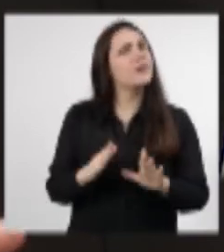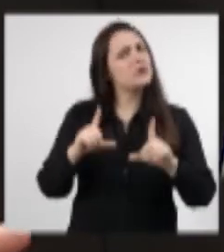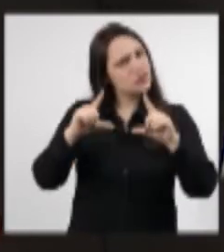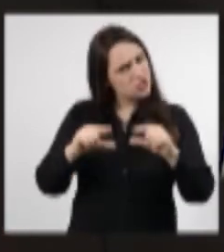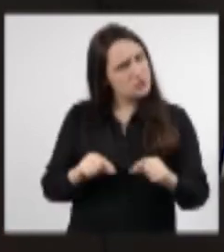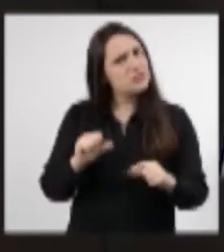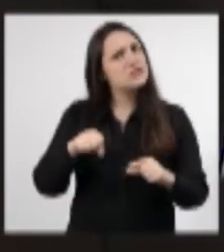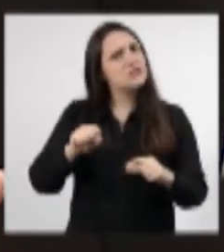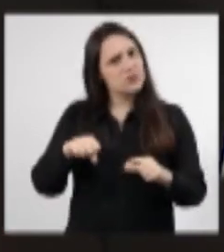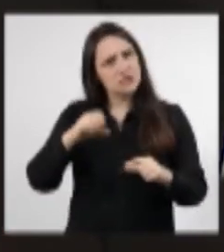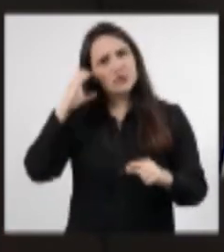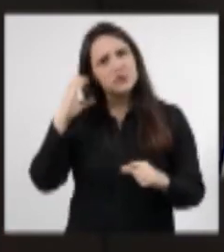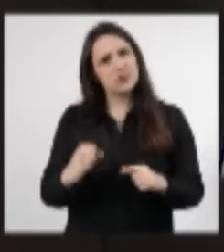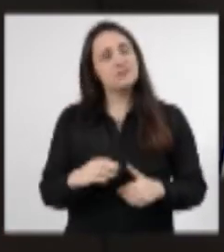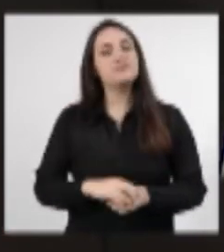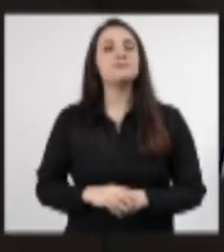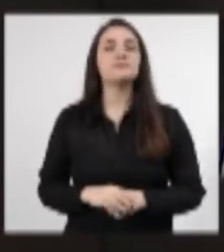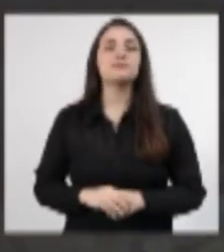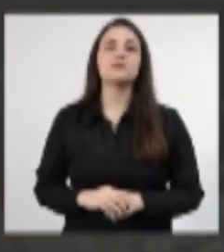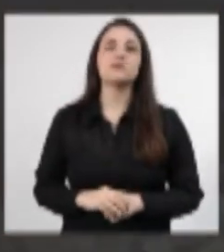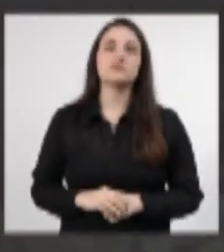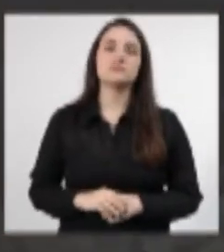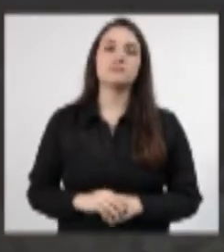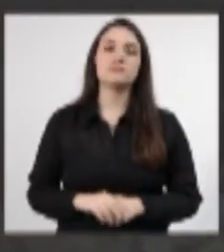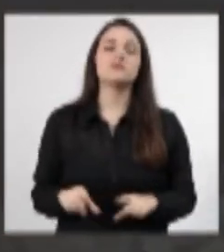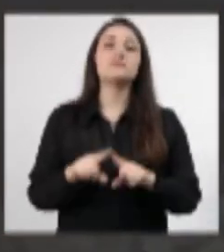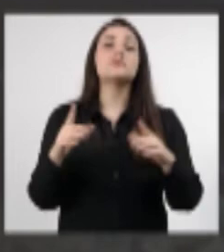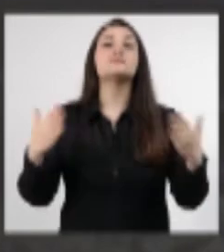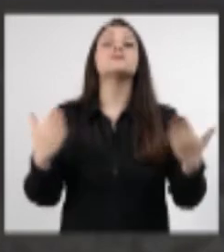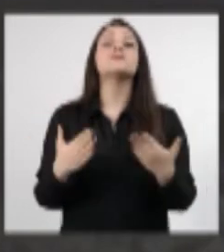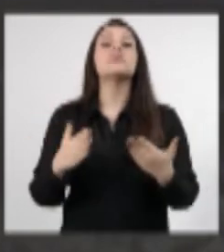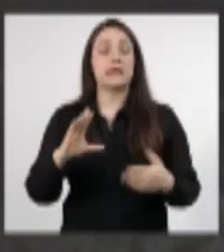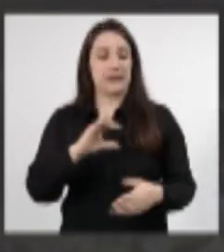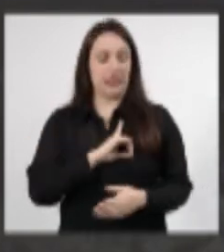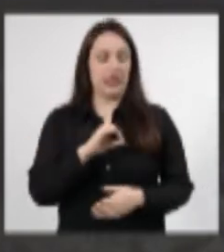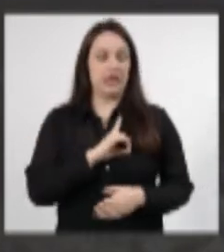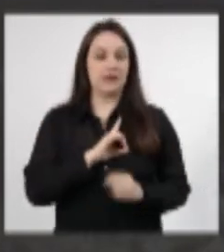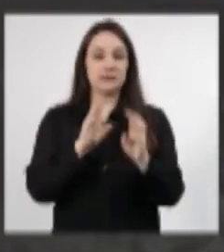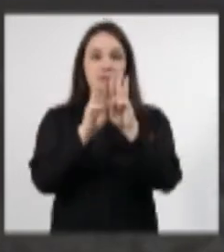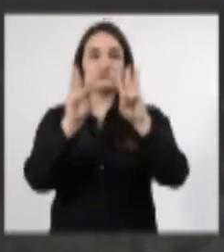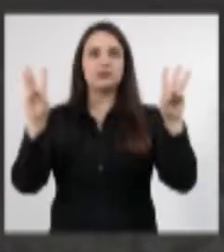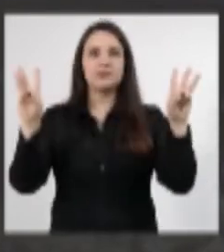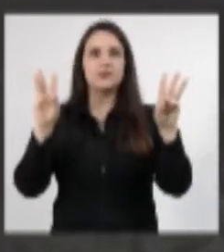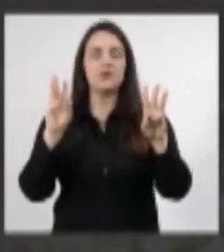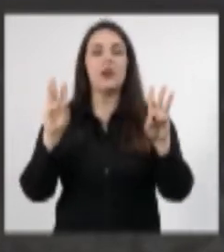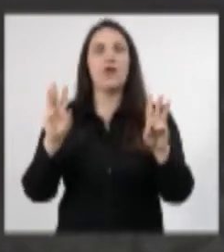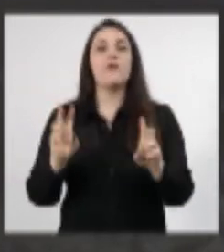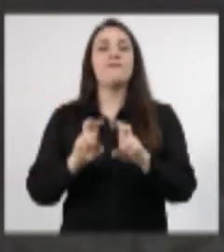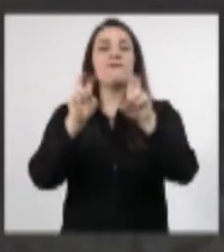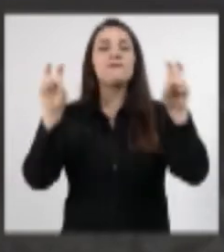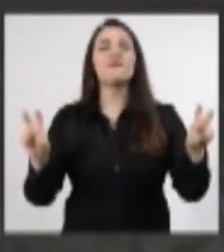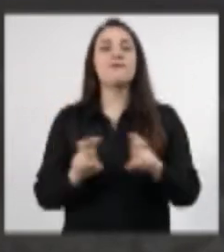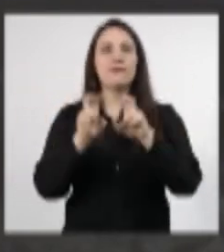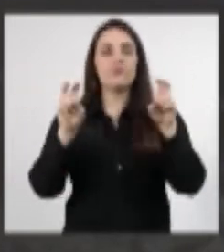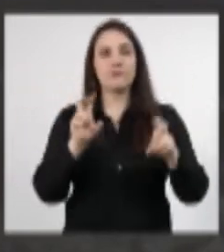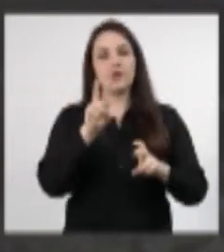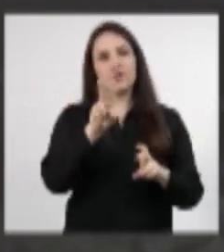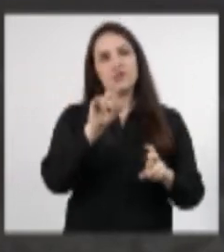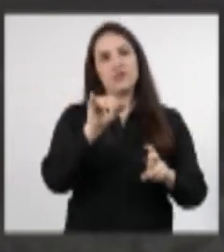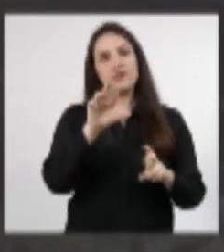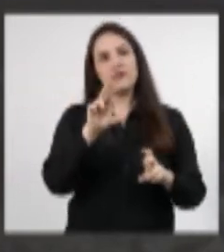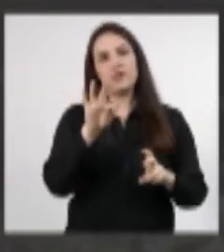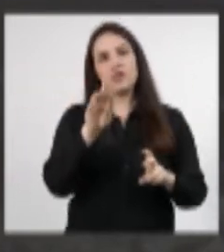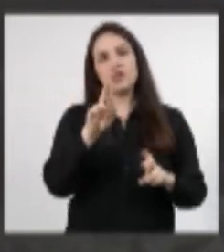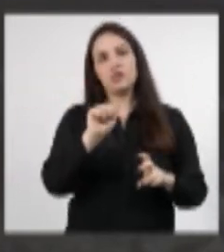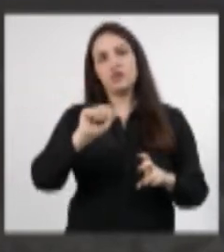enfrentamento justamente para diminuir os índices de criminalidade. Doutor, e o trabalho da delegacia virtual? Ele tem crescido muito ultimamente, né? A importância